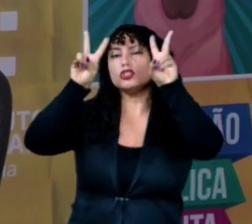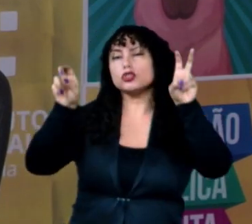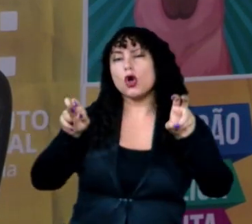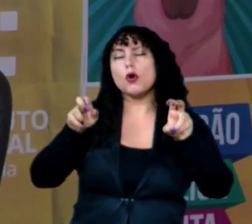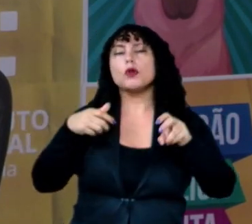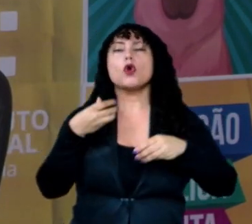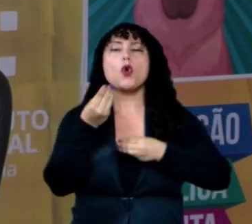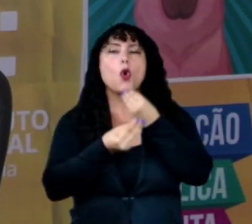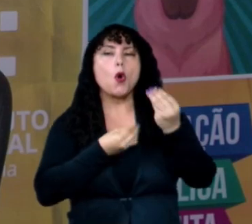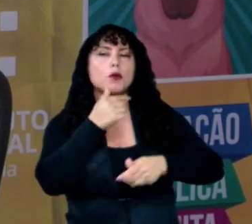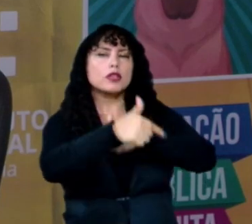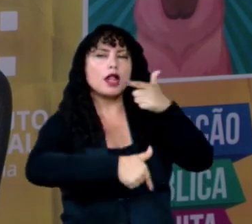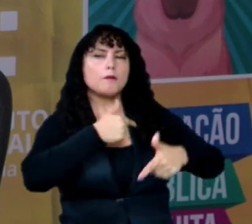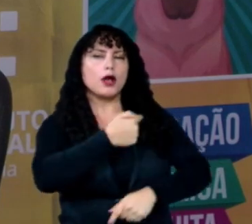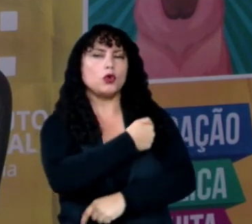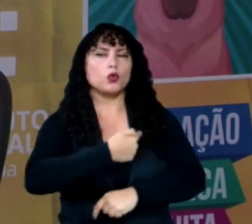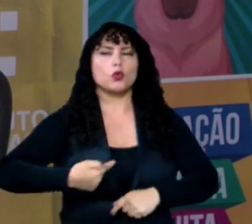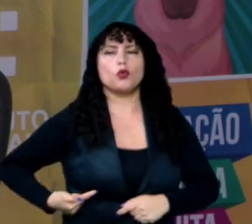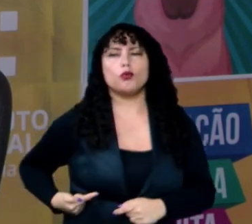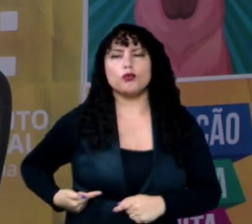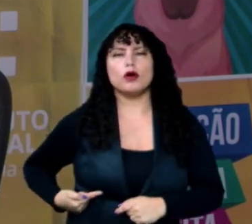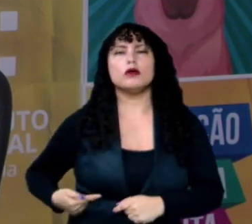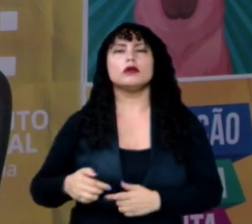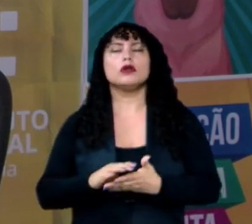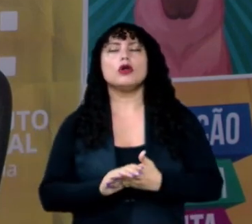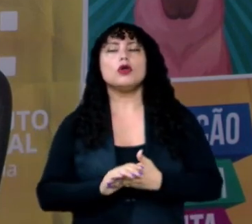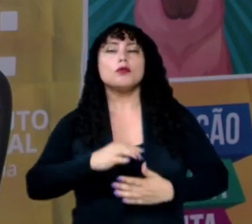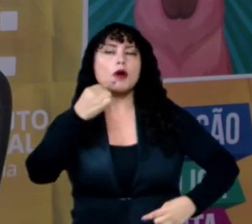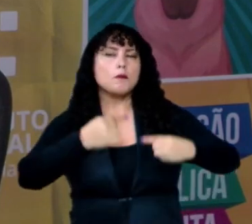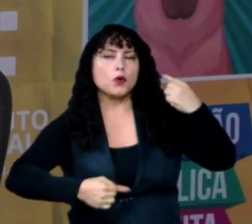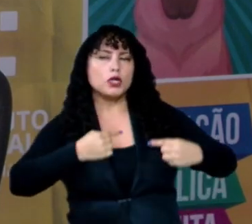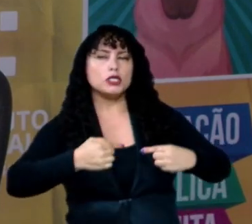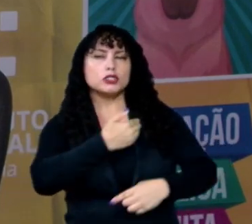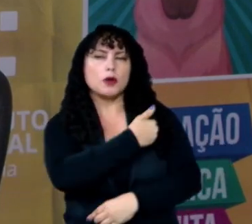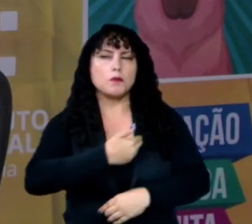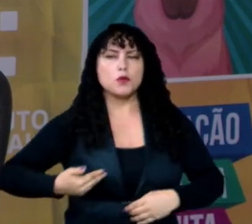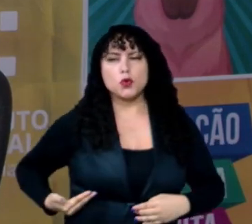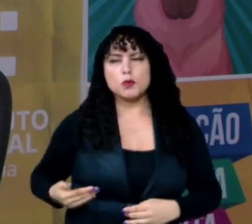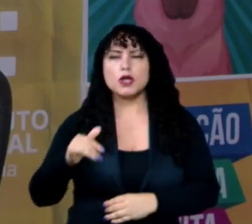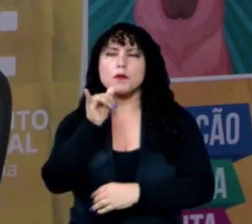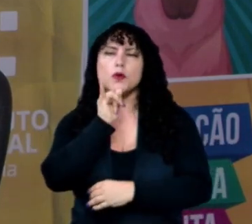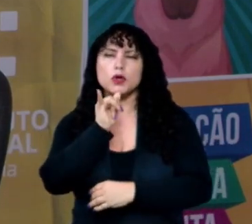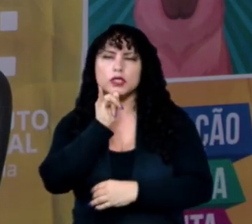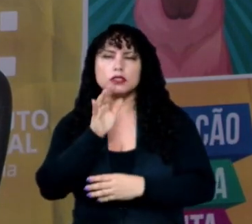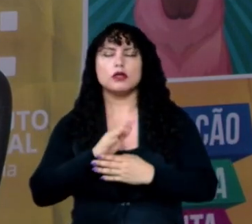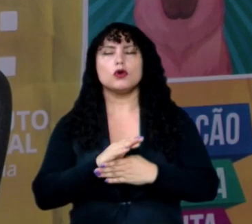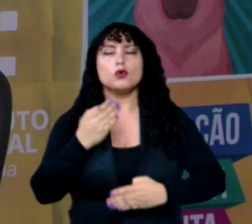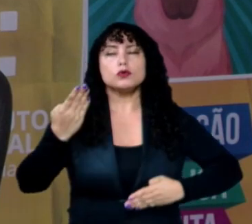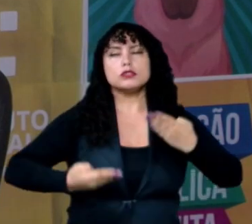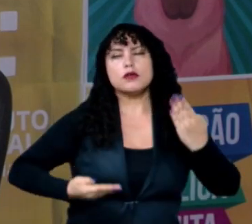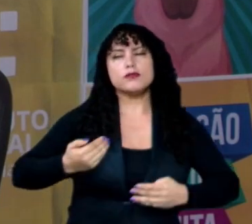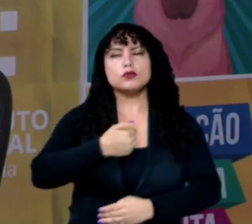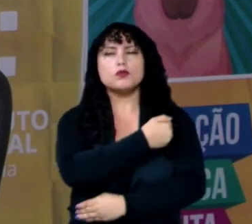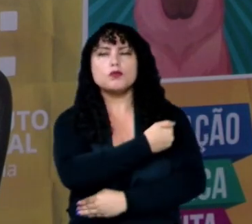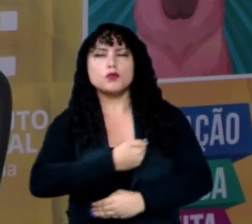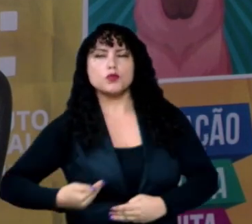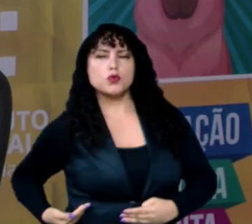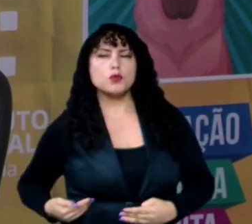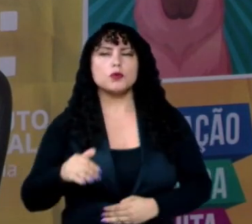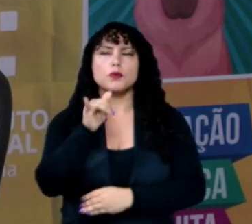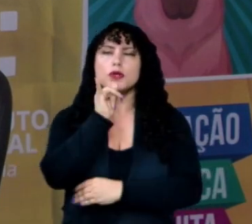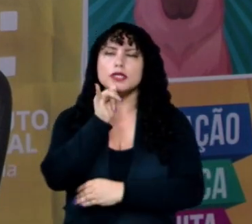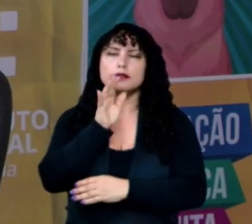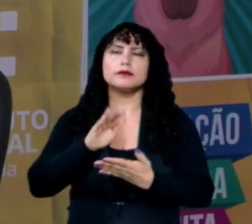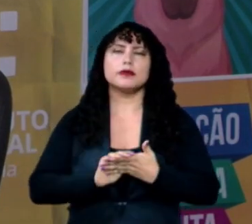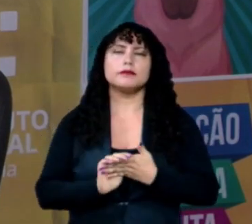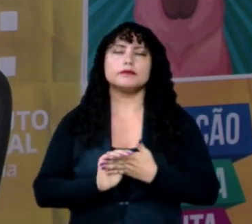do governo numa determinada política pública, por exemplo, num determinado serviço público. Então,